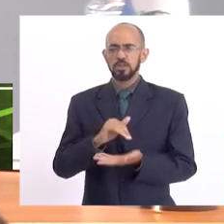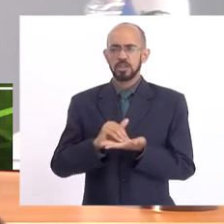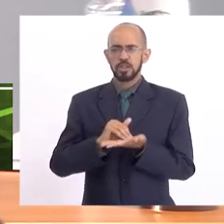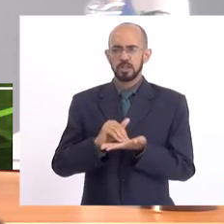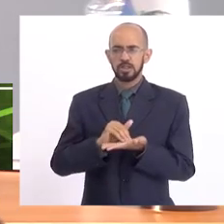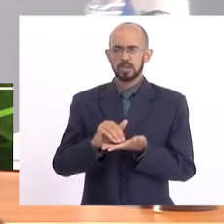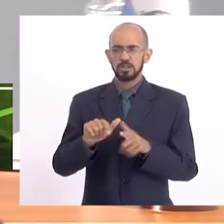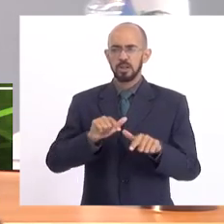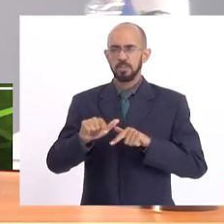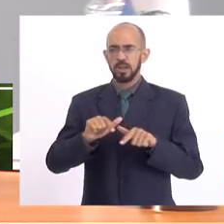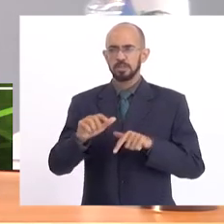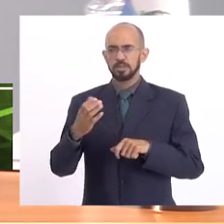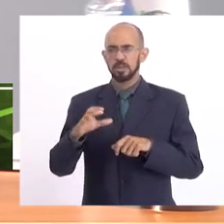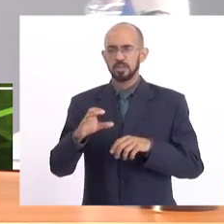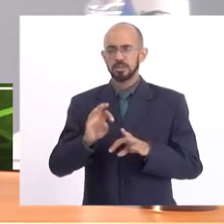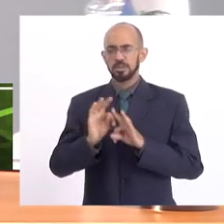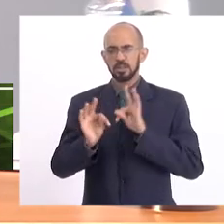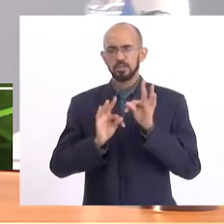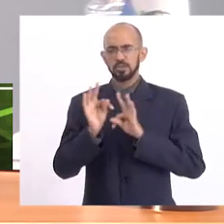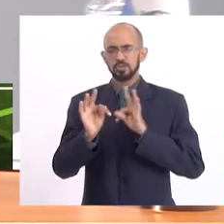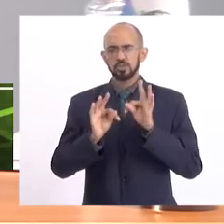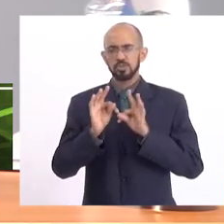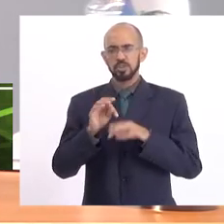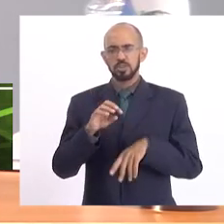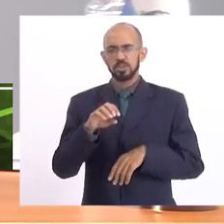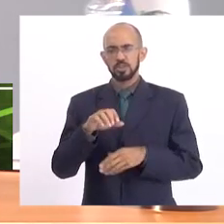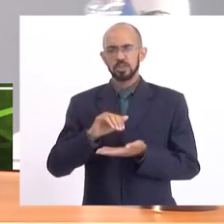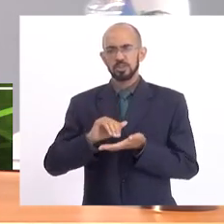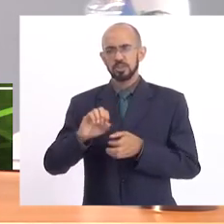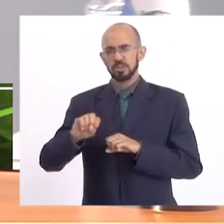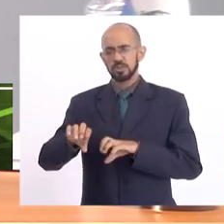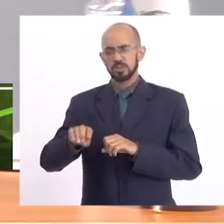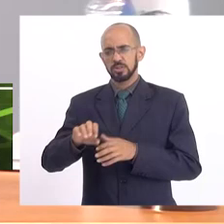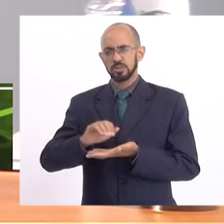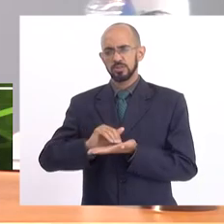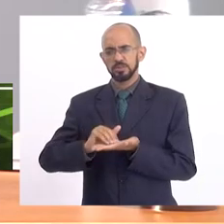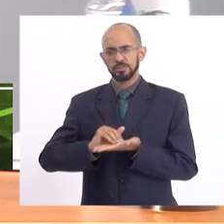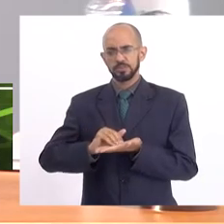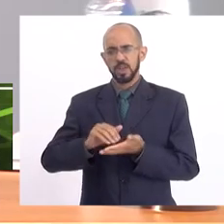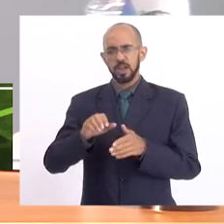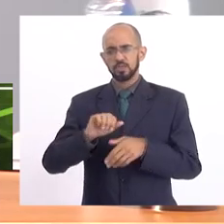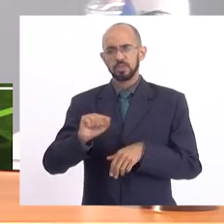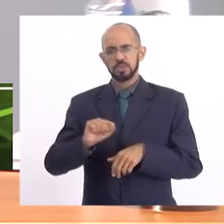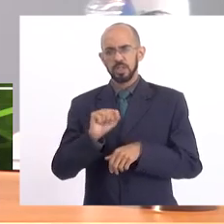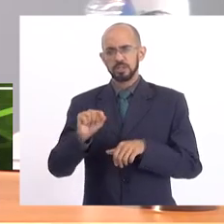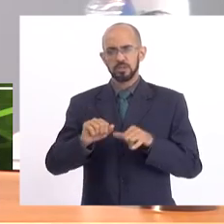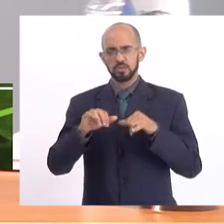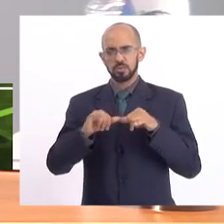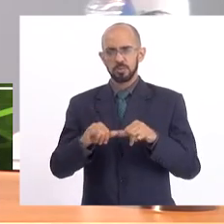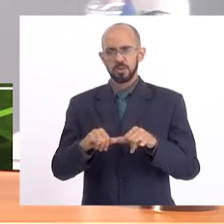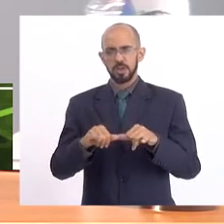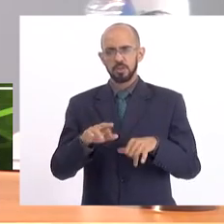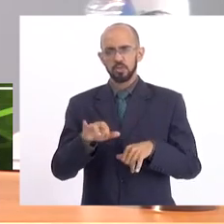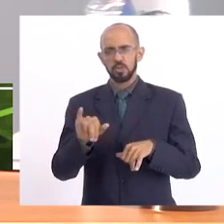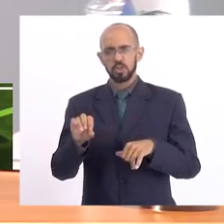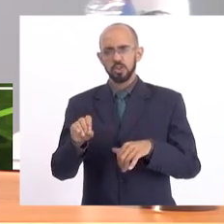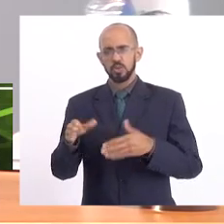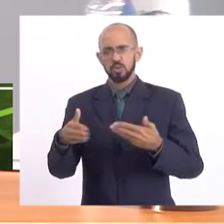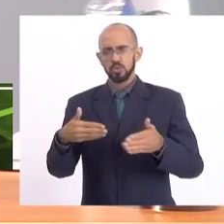Ciência e Tecnologia, SEDUC, Associação de Supermercados, Rio Indústria, no que tange a